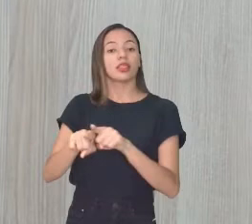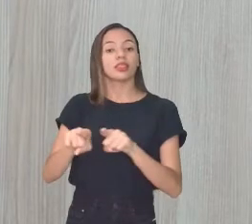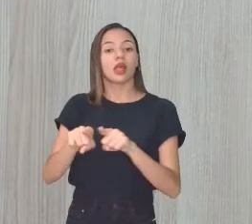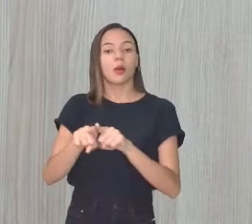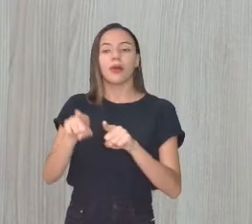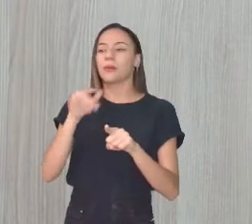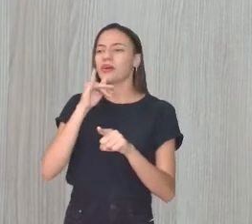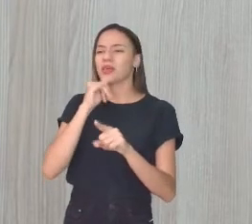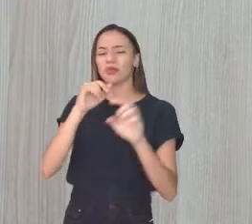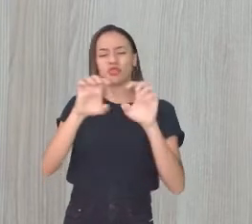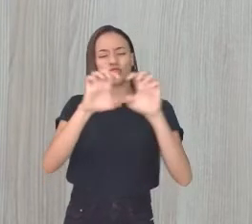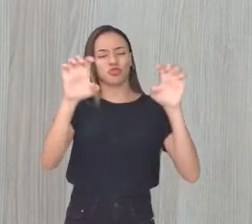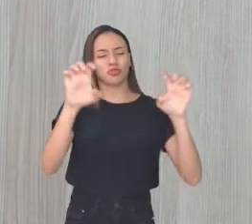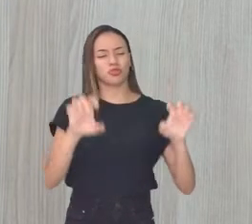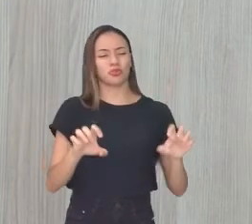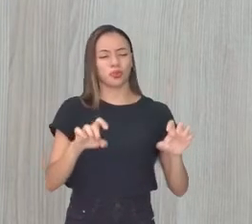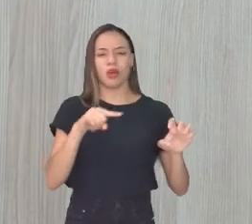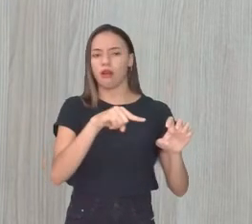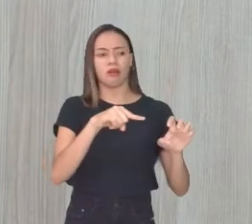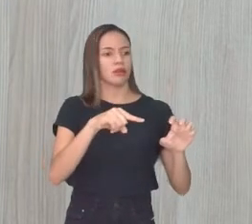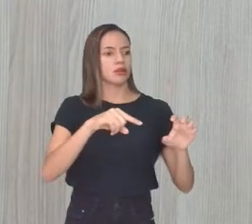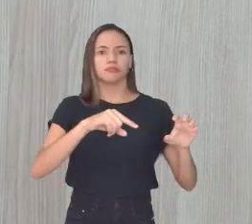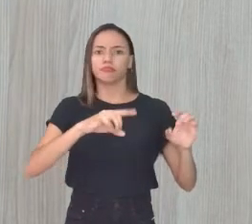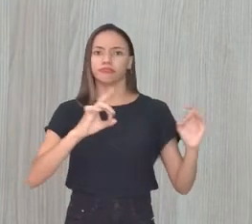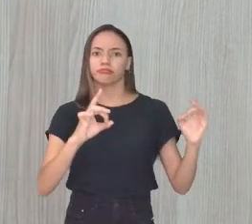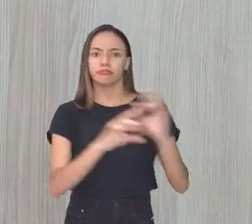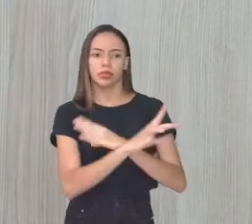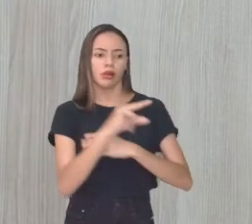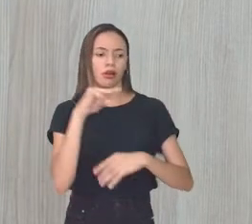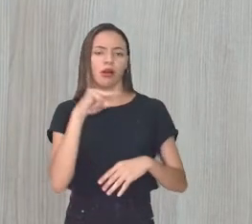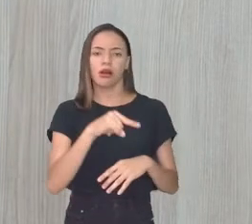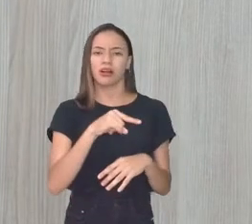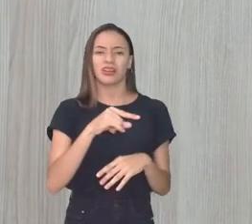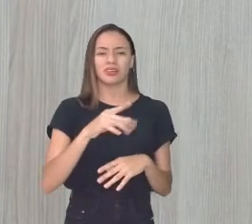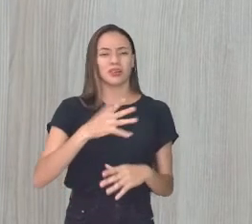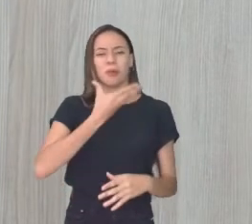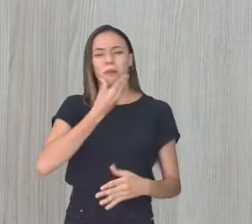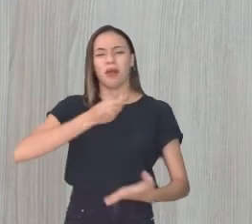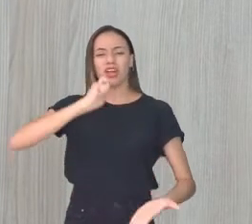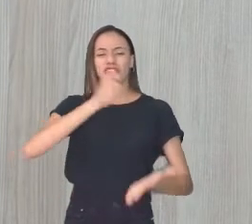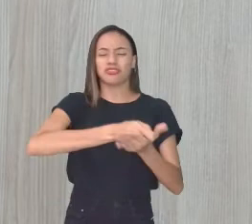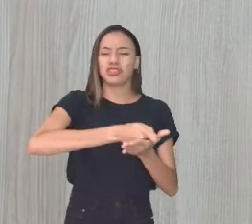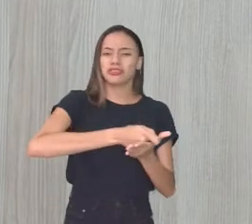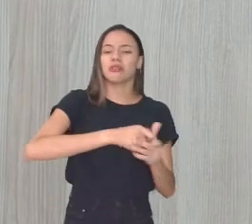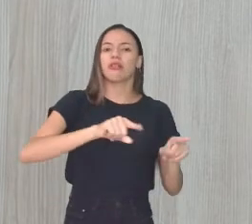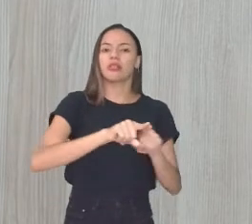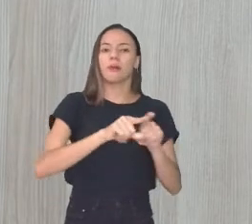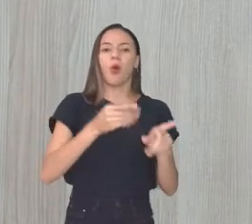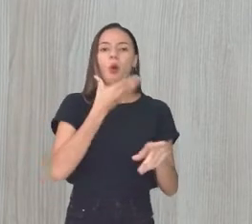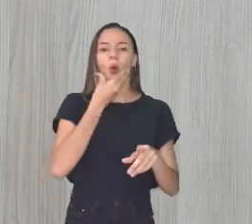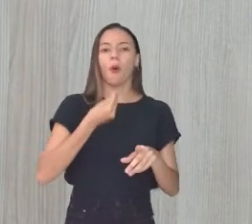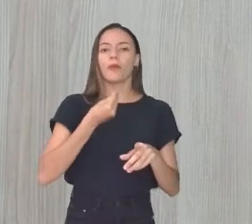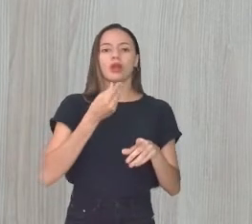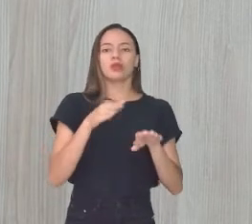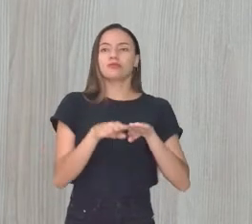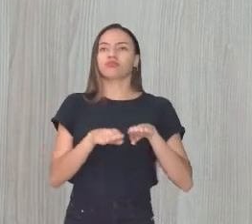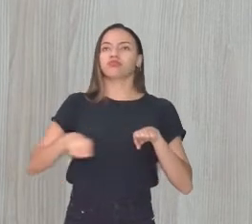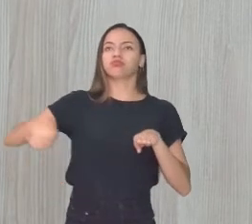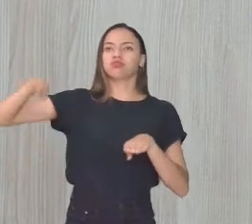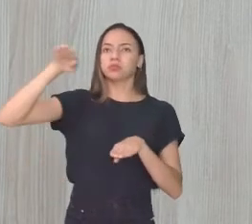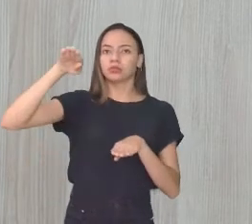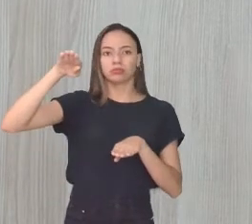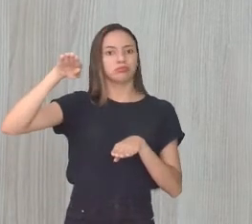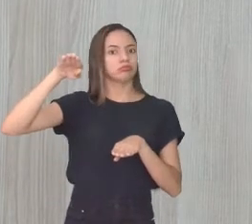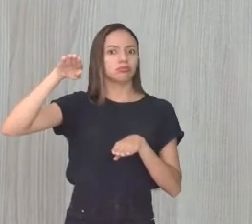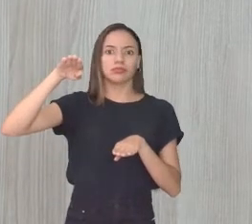nessa estrutura, desconstruir essa estrutura tão machista, né? Patriarcal, onde a figura